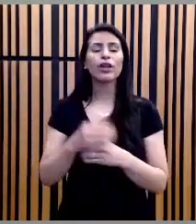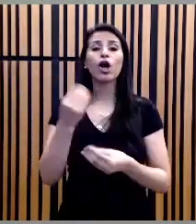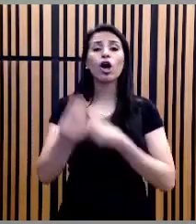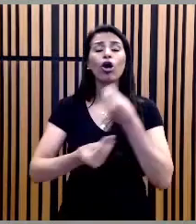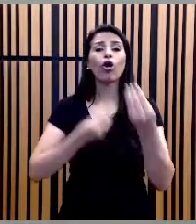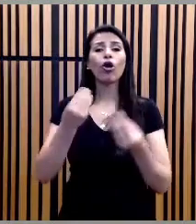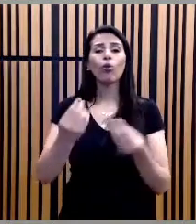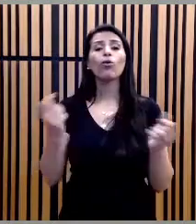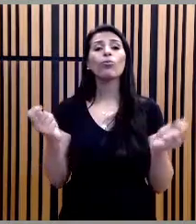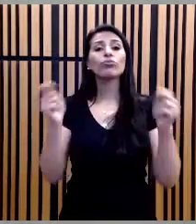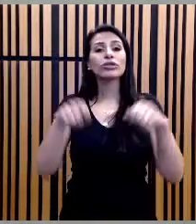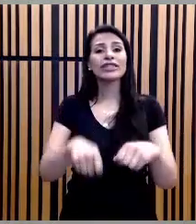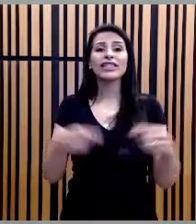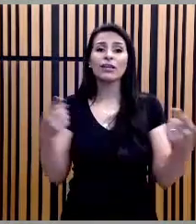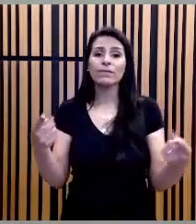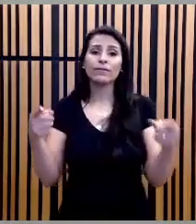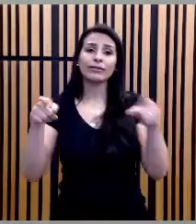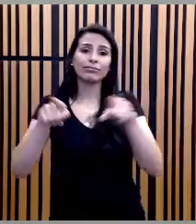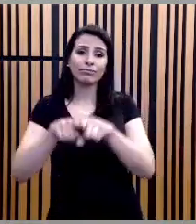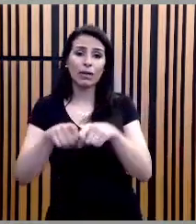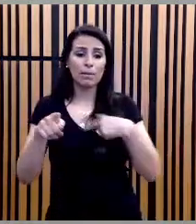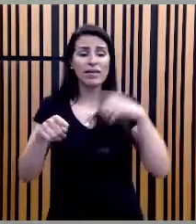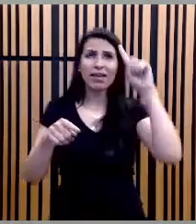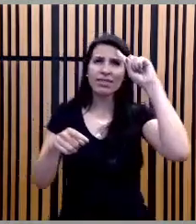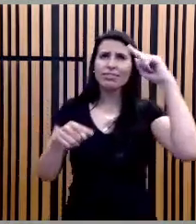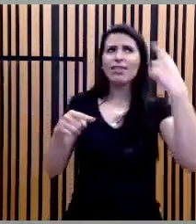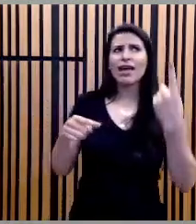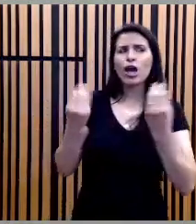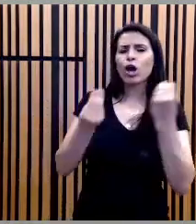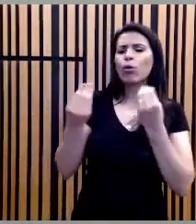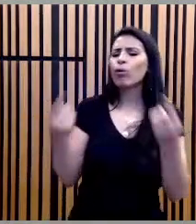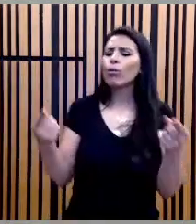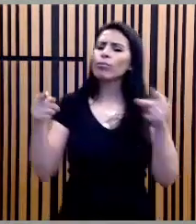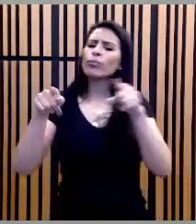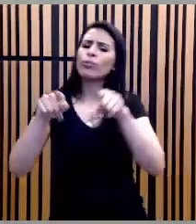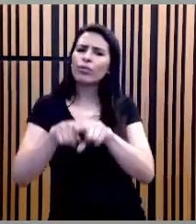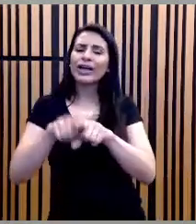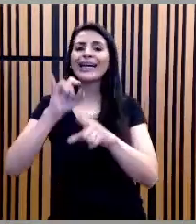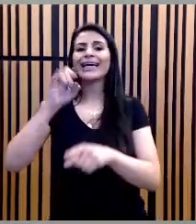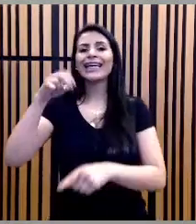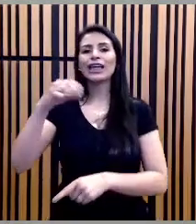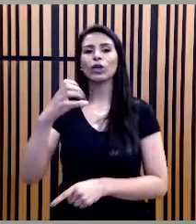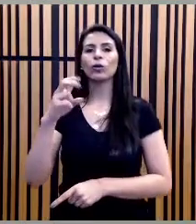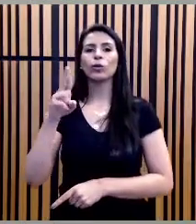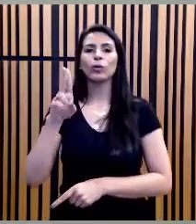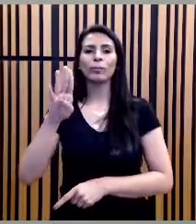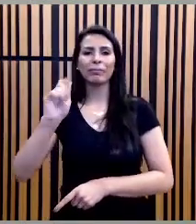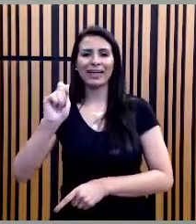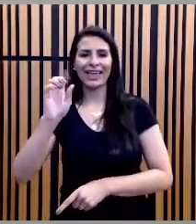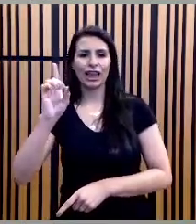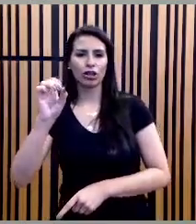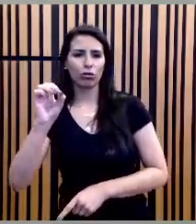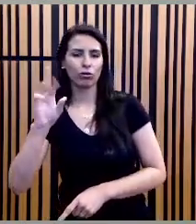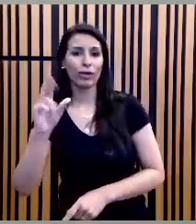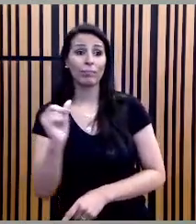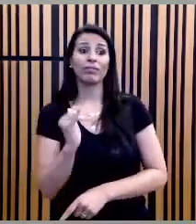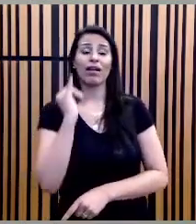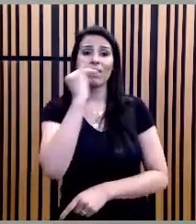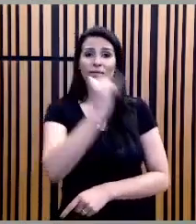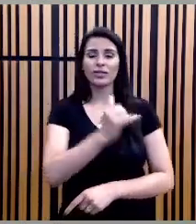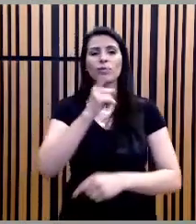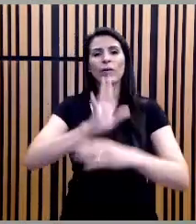com o Tecnosinos e Unitec para incubar a minha ideia? Betina, vou te contar. Entra lá no nosso site,